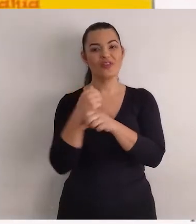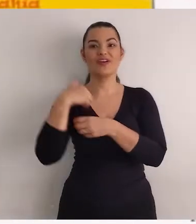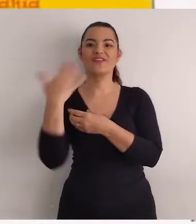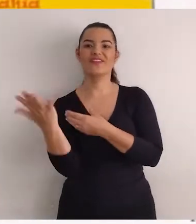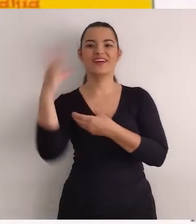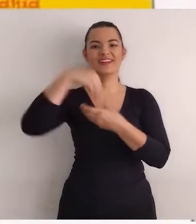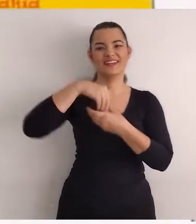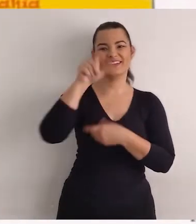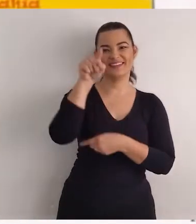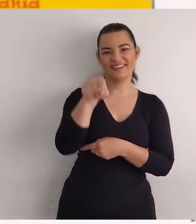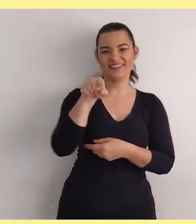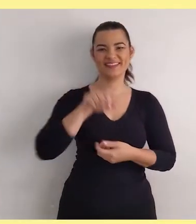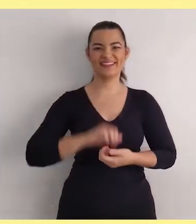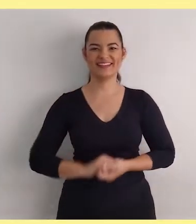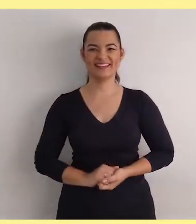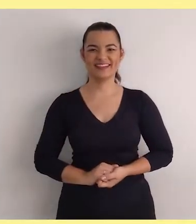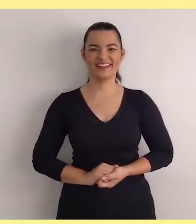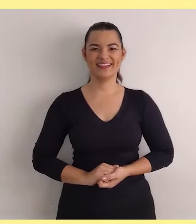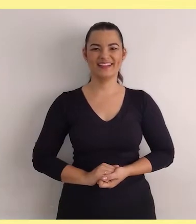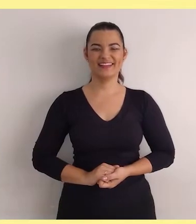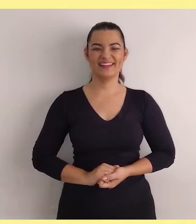você.